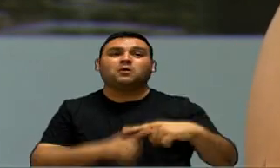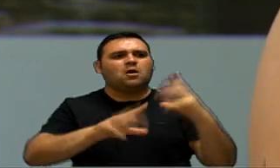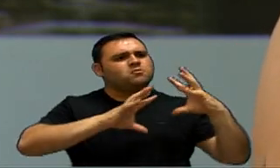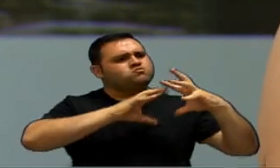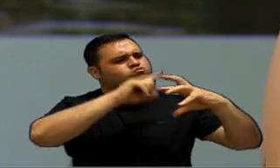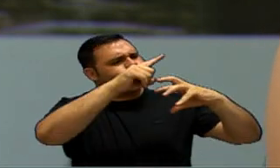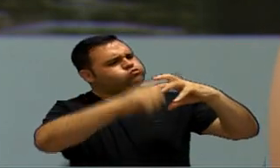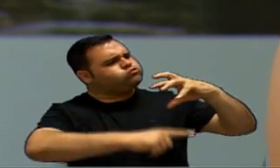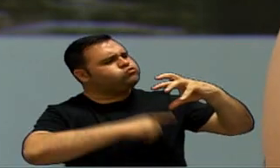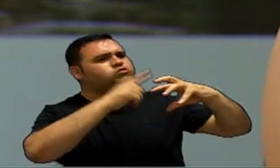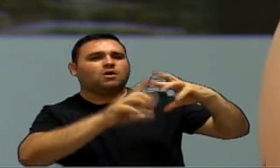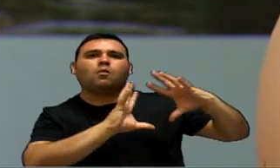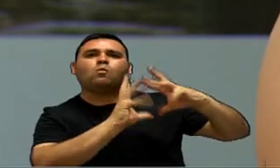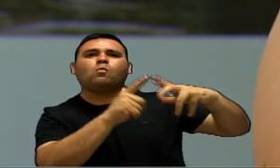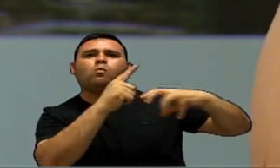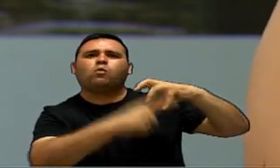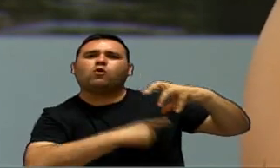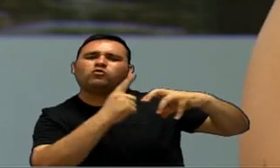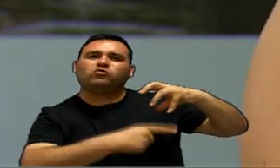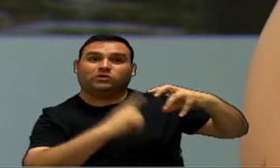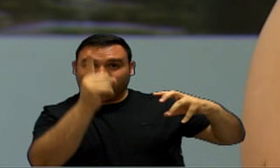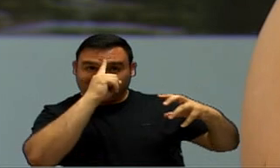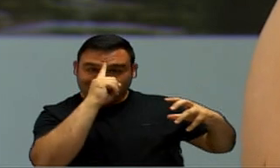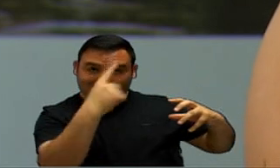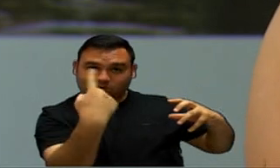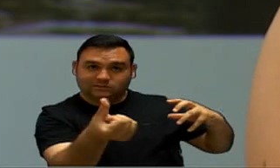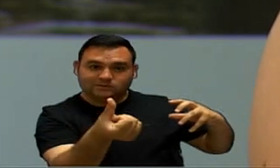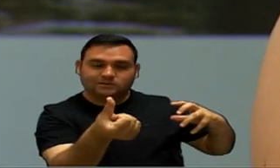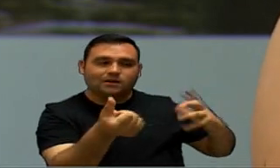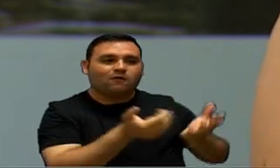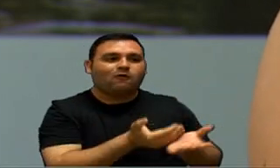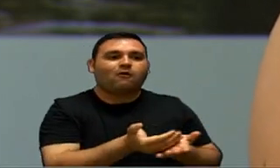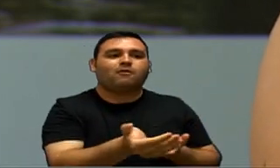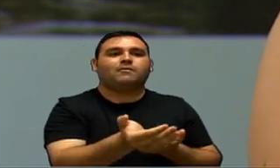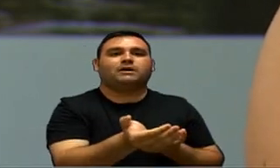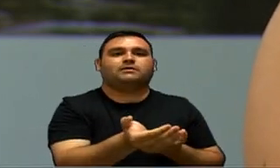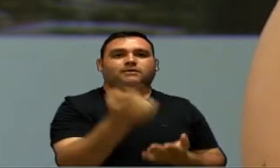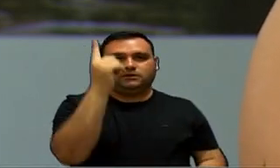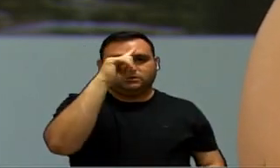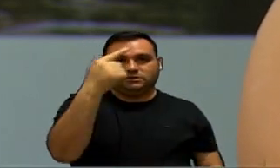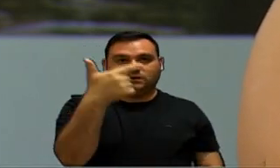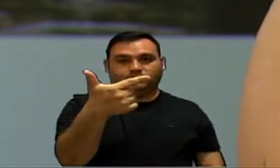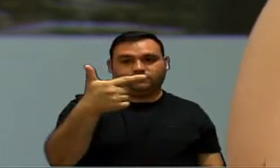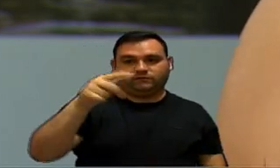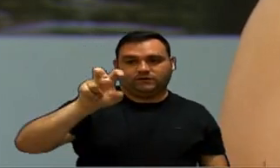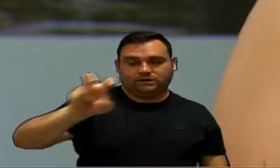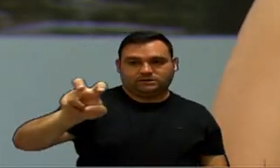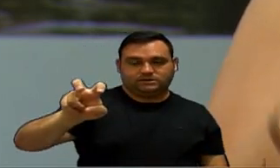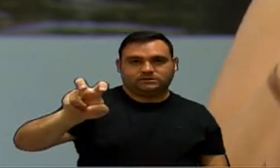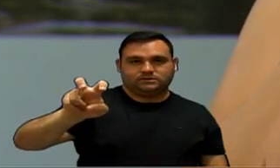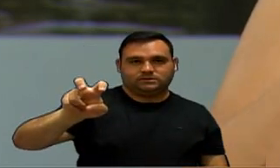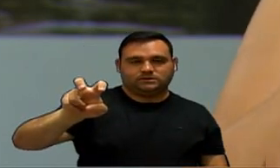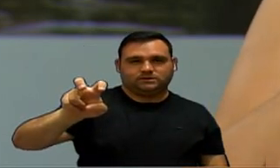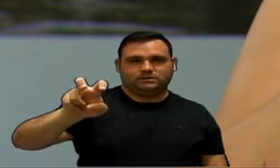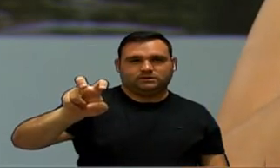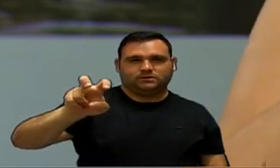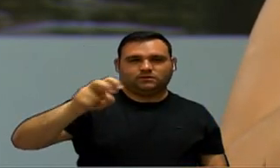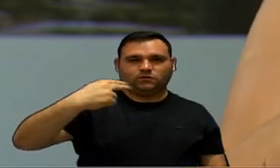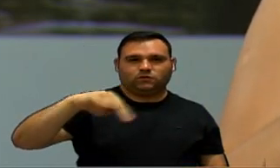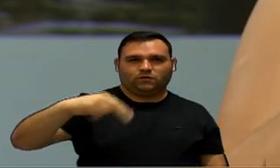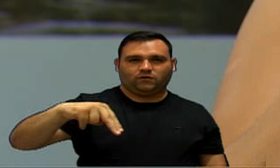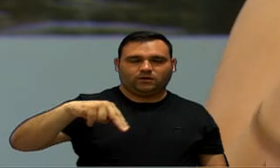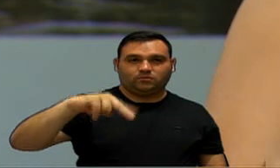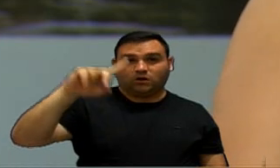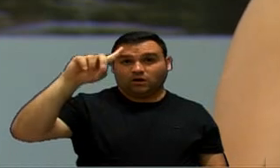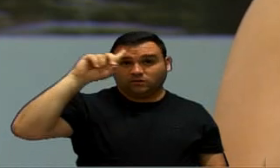mundo inteiro, né, nesses 16 dias, que começa, né, no dia 25, né, de novembro, que é